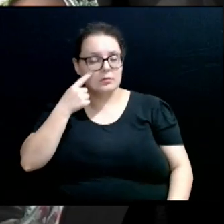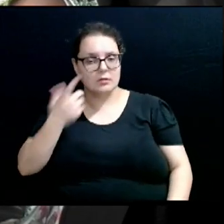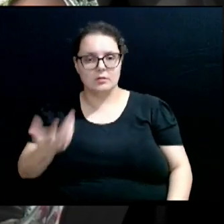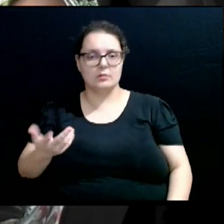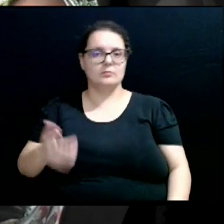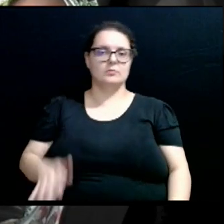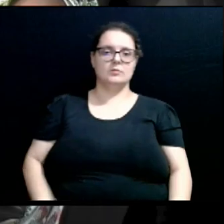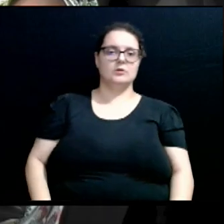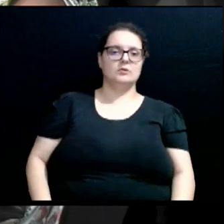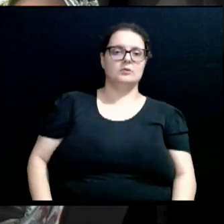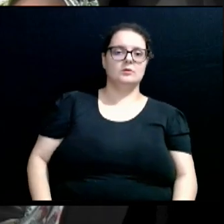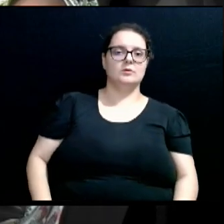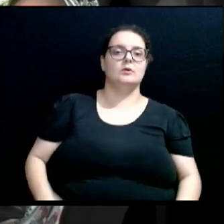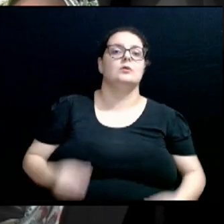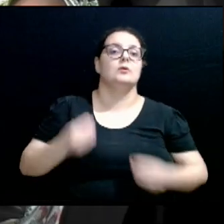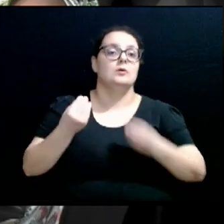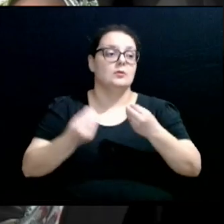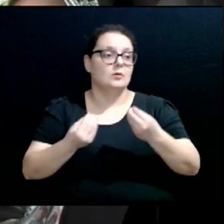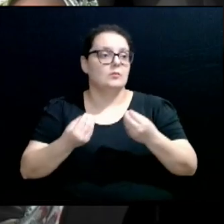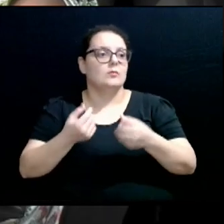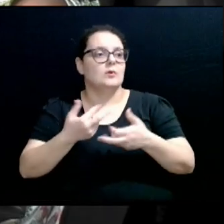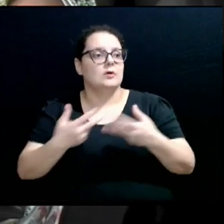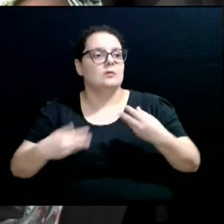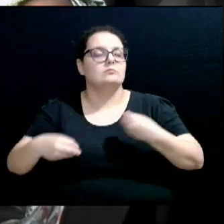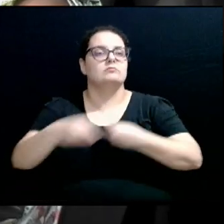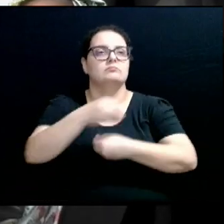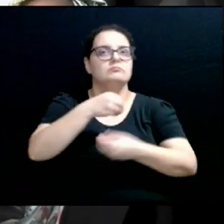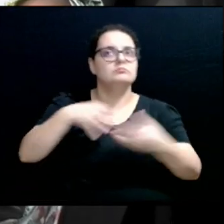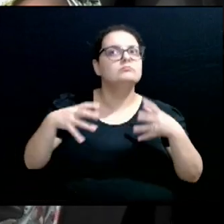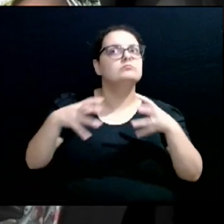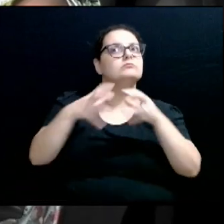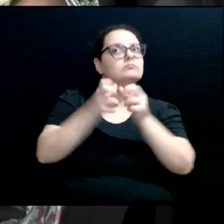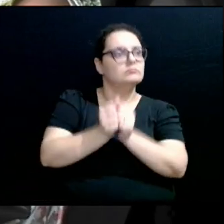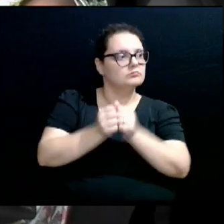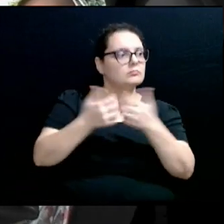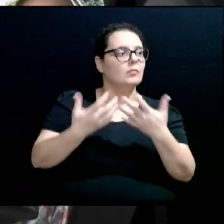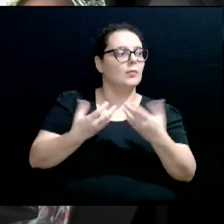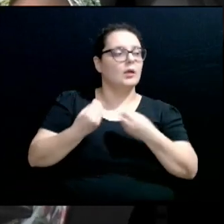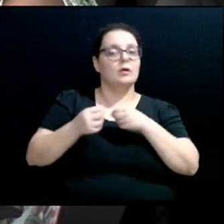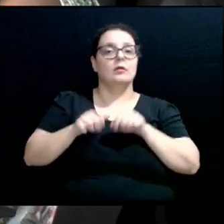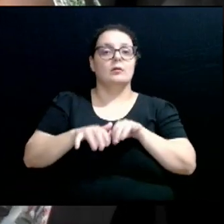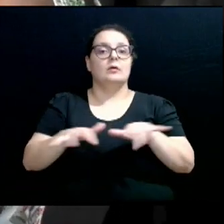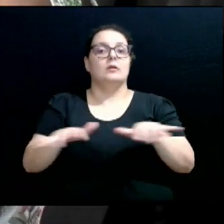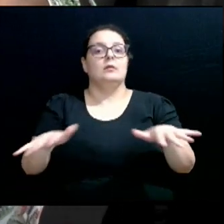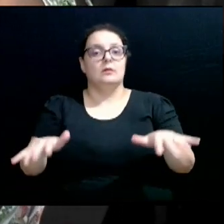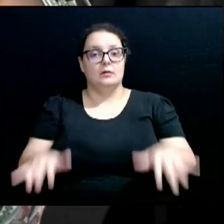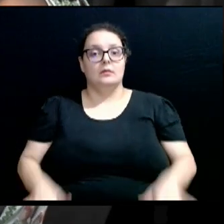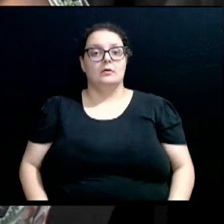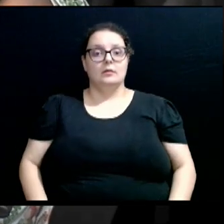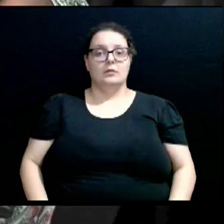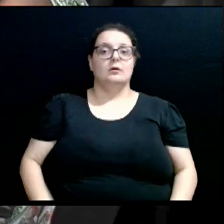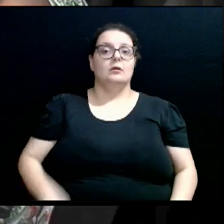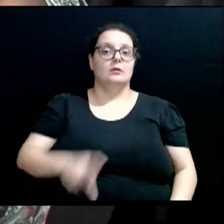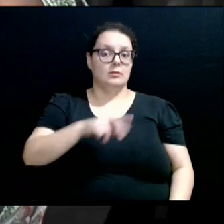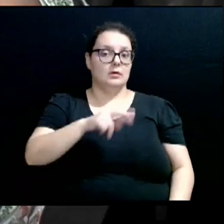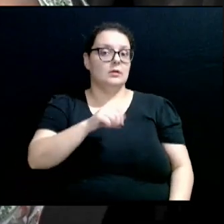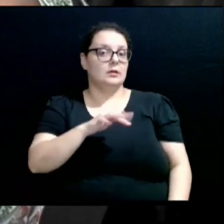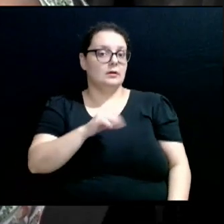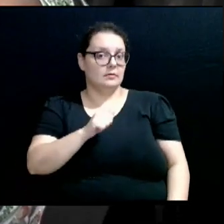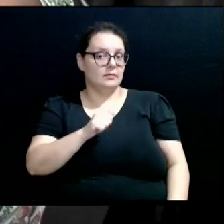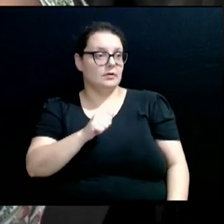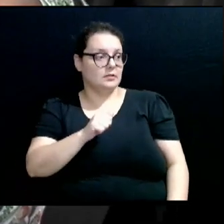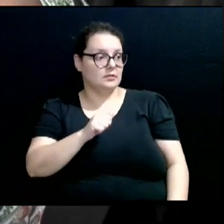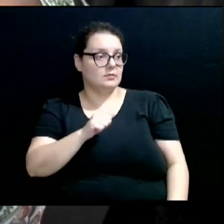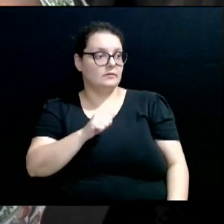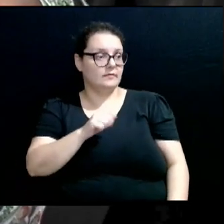que as coisas se entrelaçam e como que elas se esparramam, parafraseando aqui a nossa matéria. Veja,